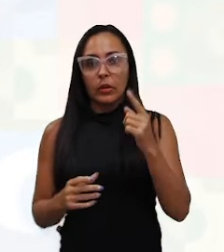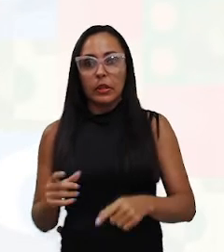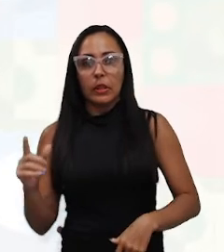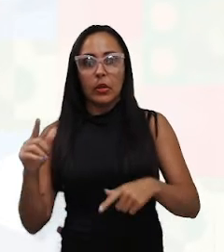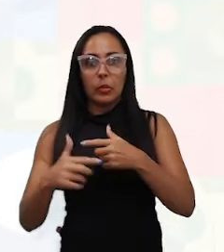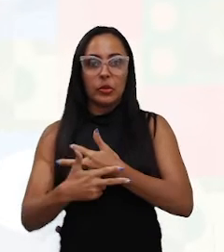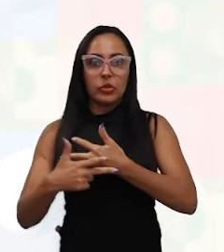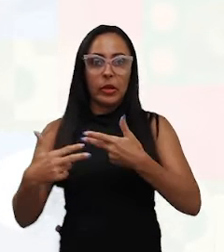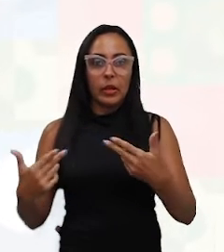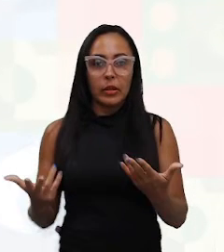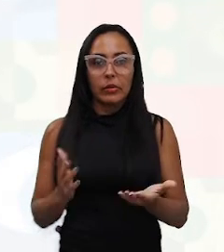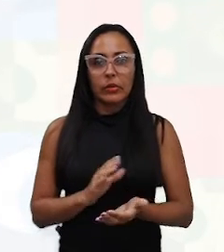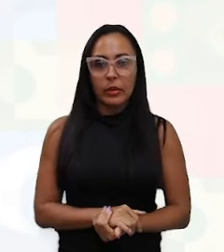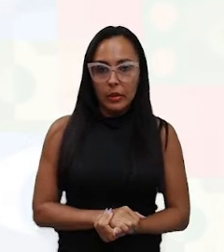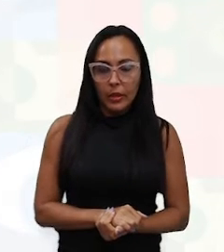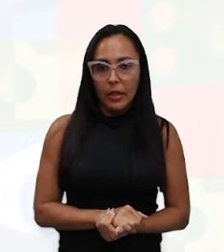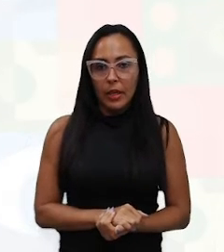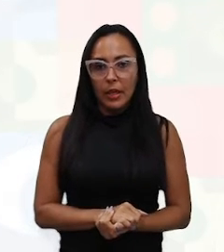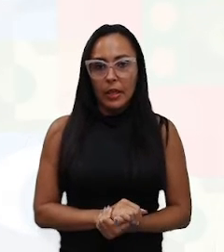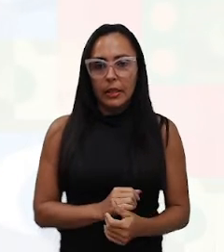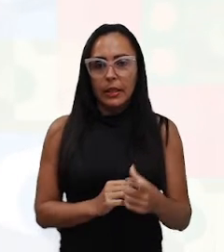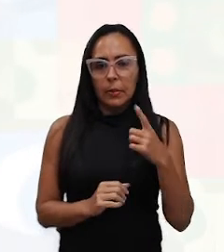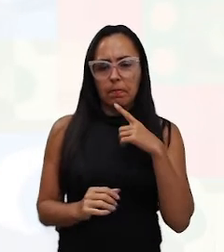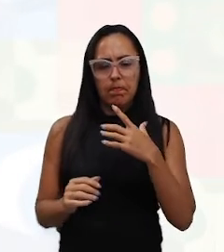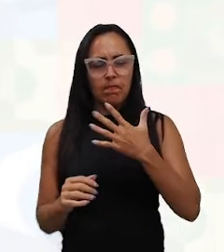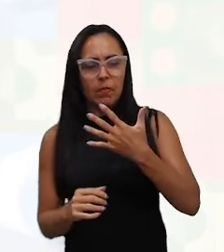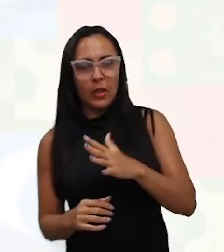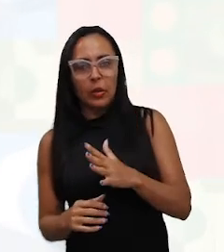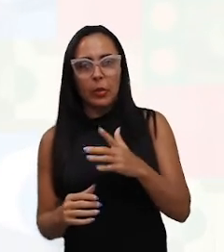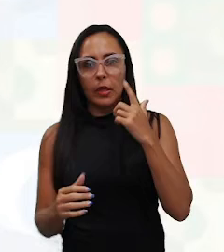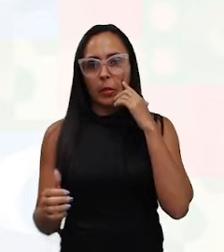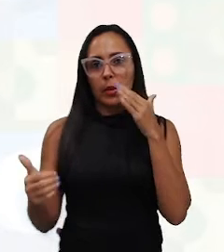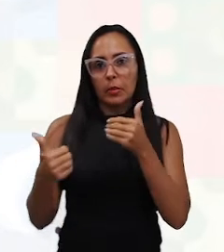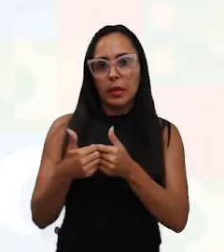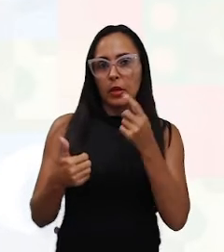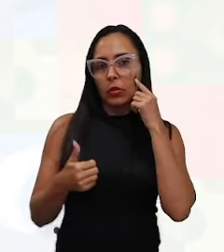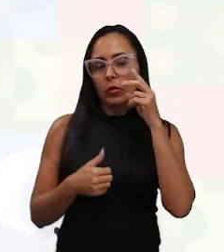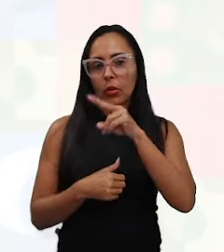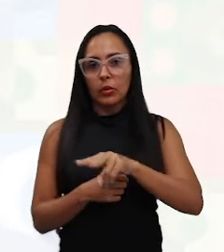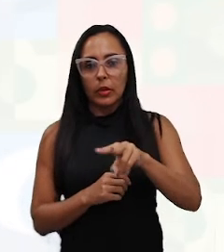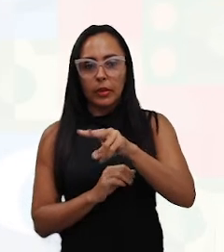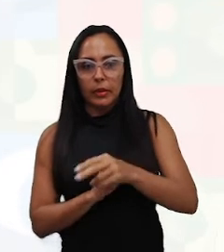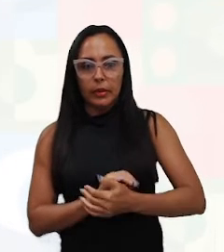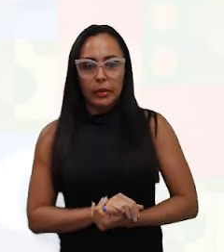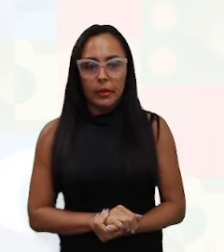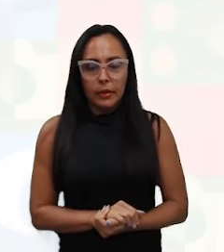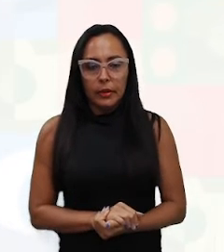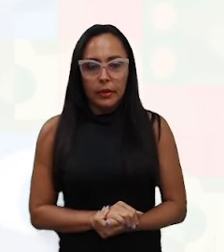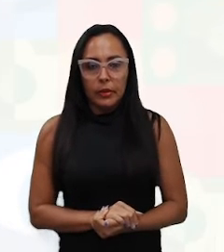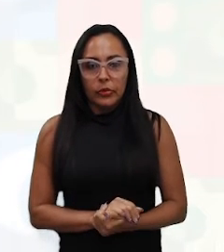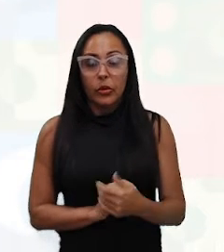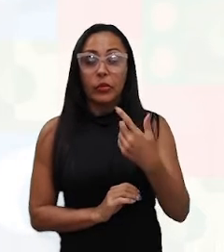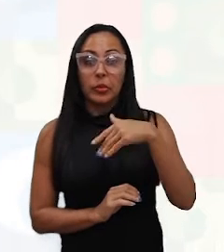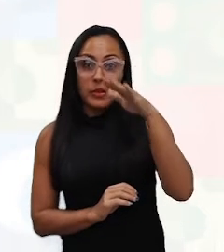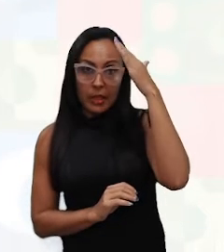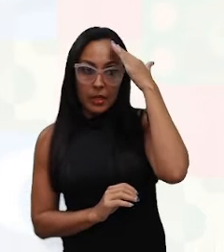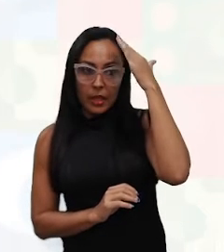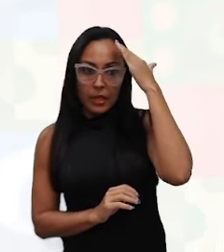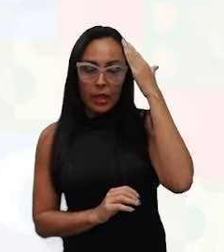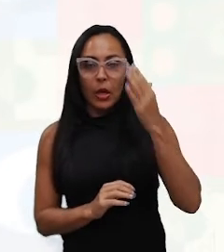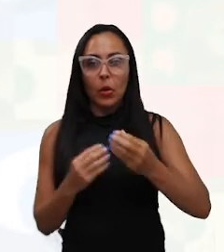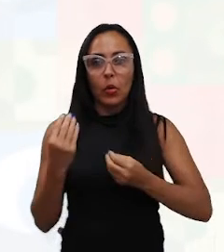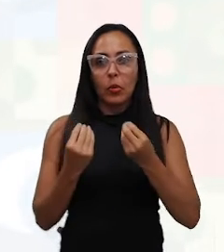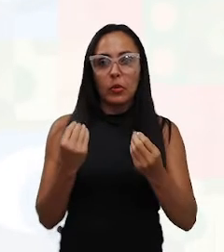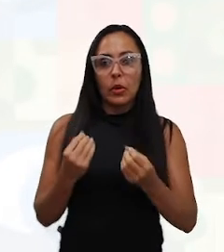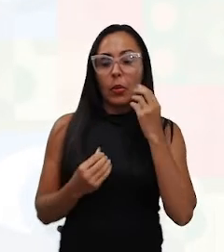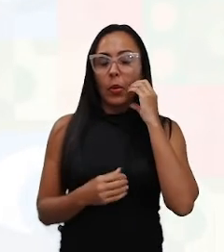casas, por ter essa proximidade com o nosso olhar. Mas vamos entender como são